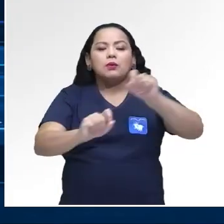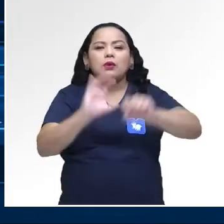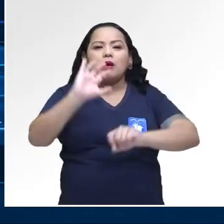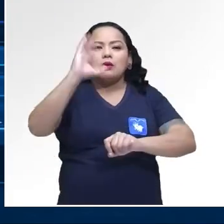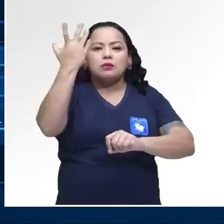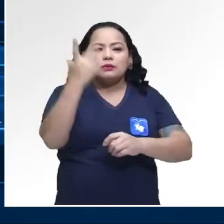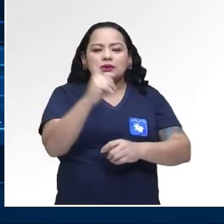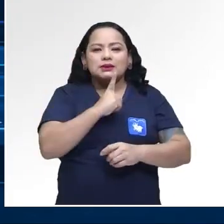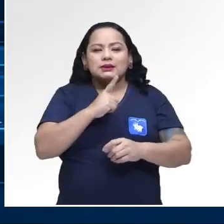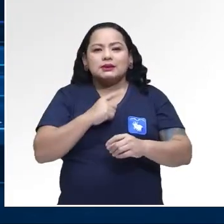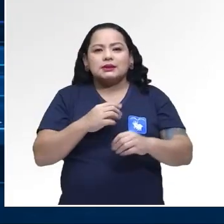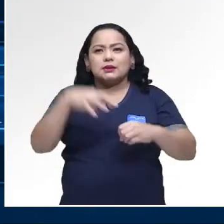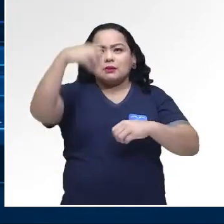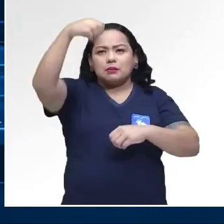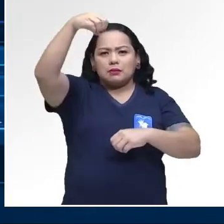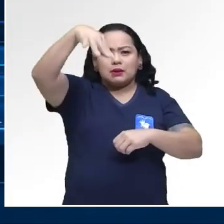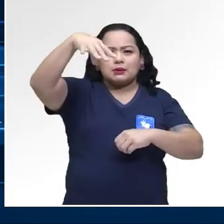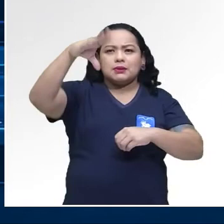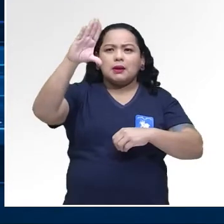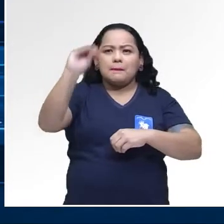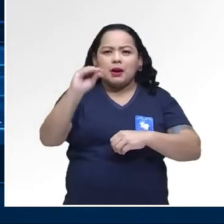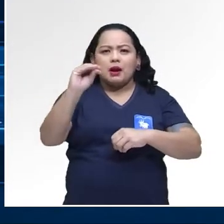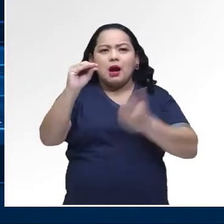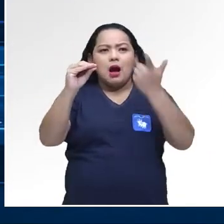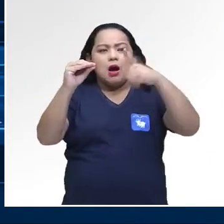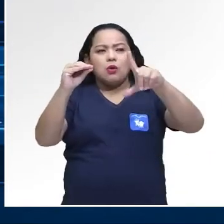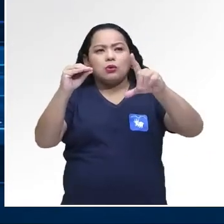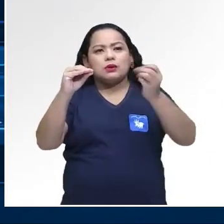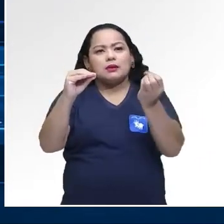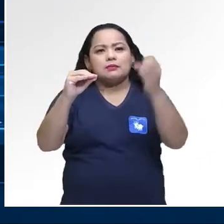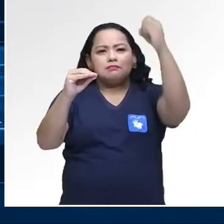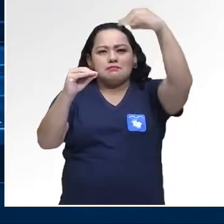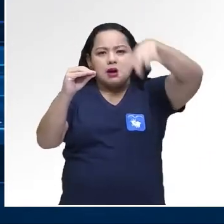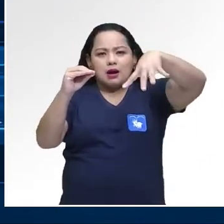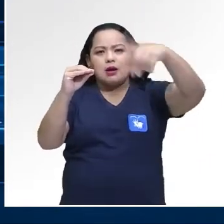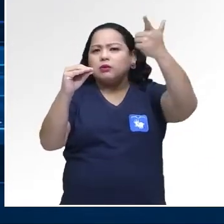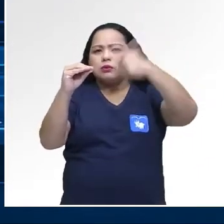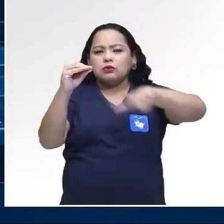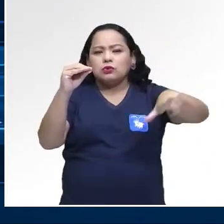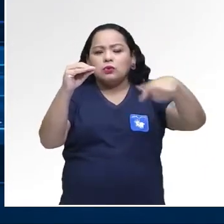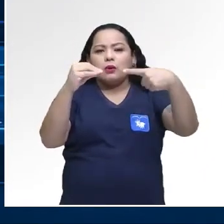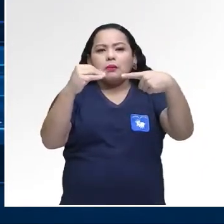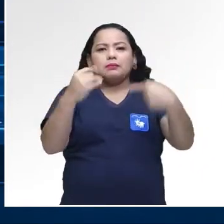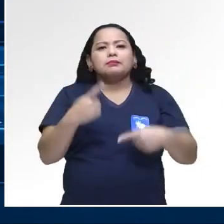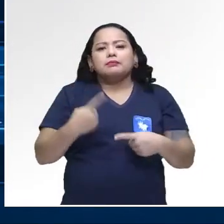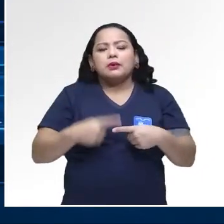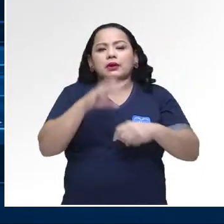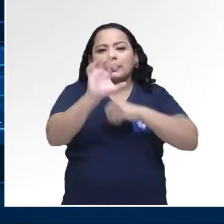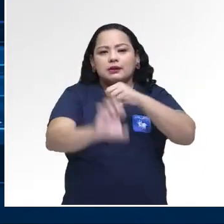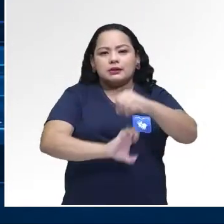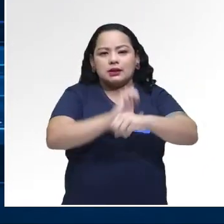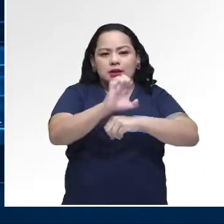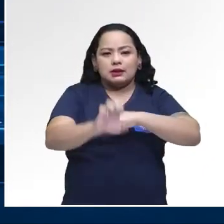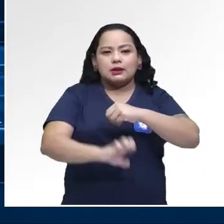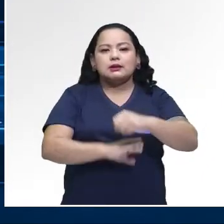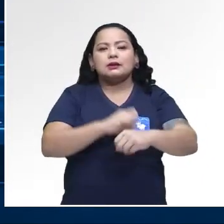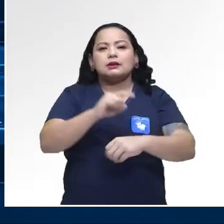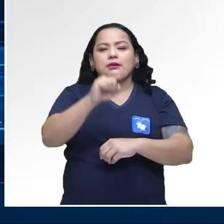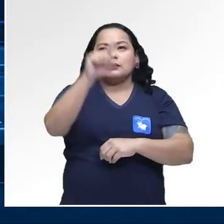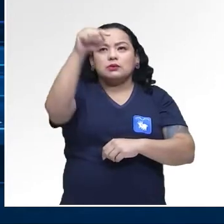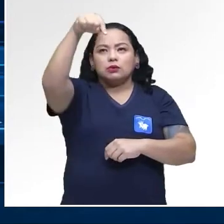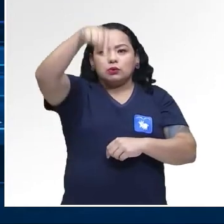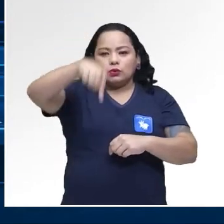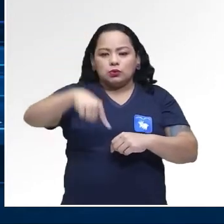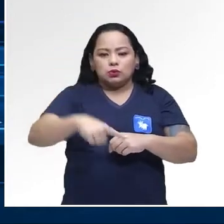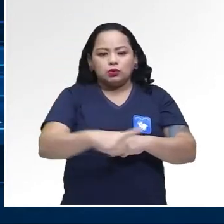Se queima uma lâmpada, a outra continua acesa. Ela continua acesa porque os elétrons continuam aqui, ó, passando